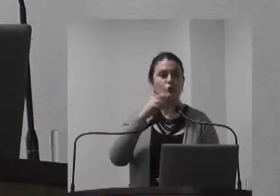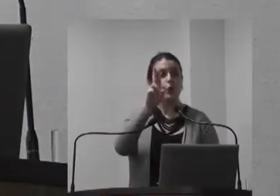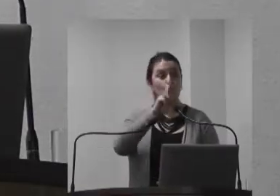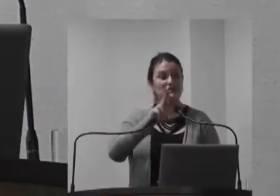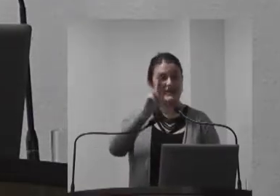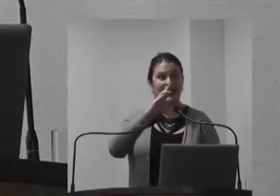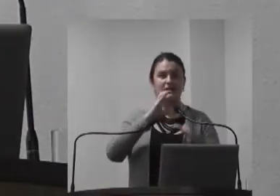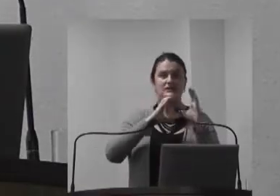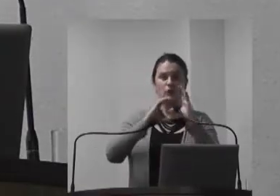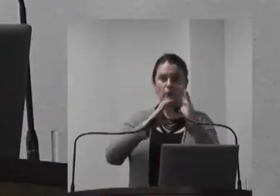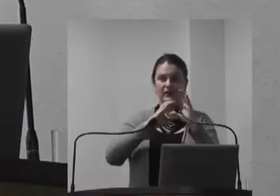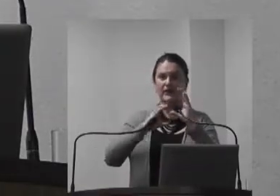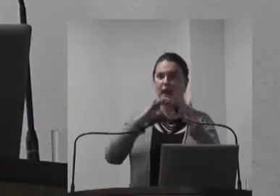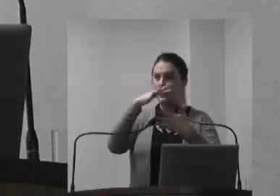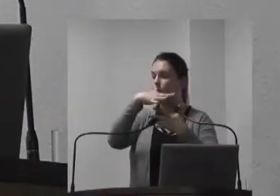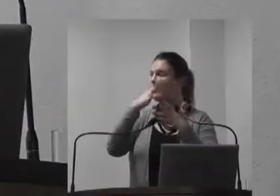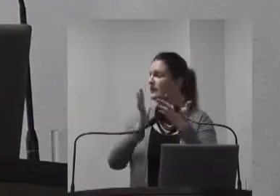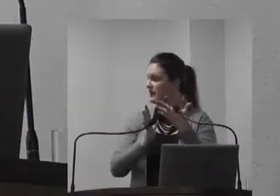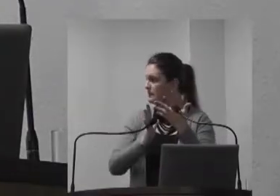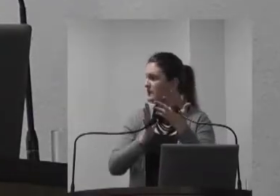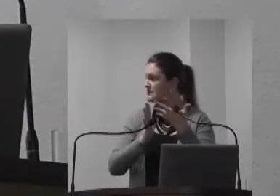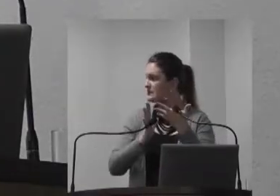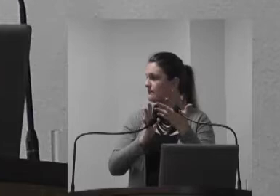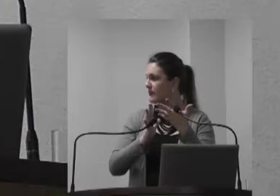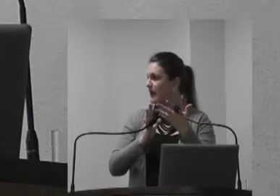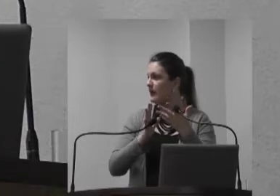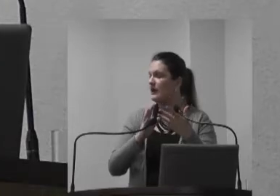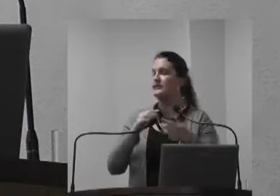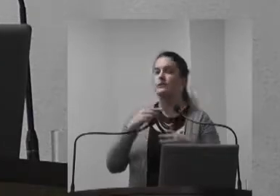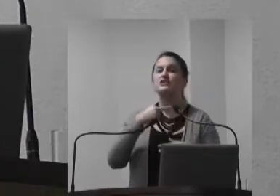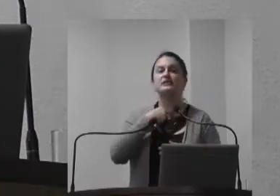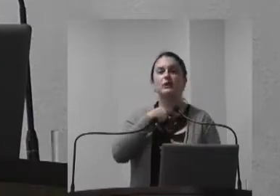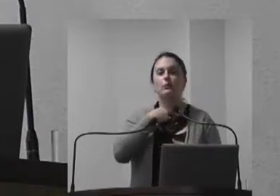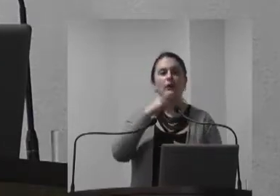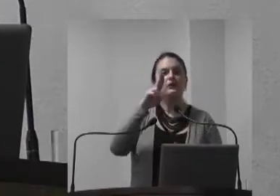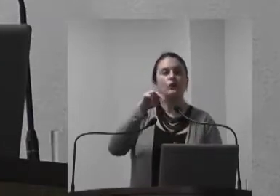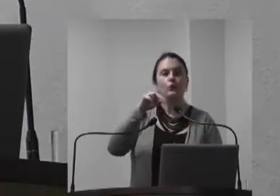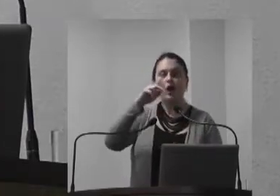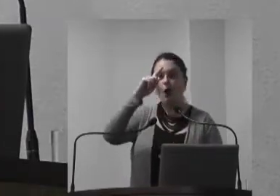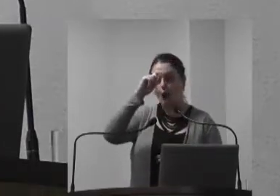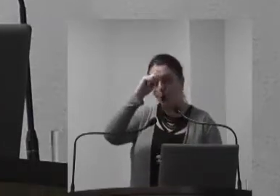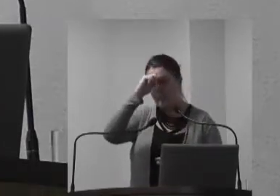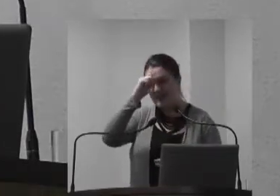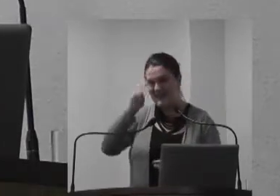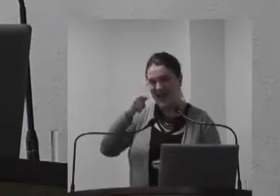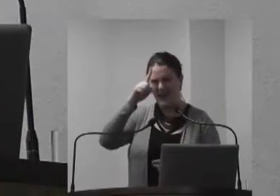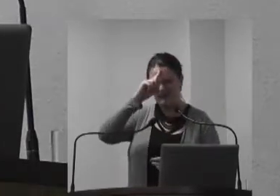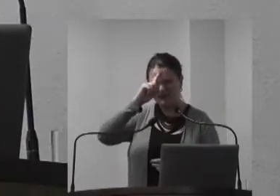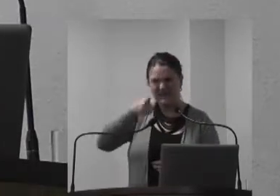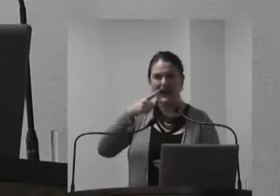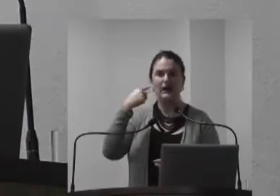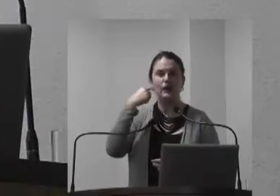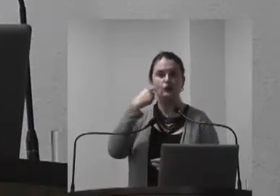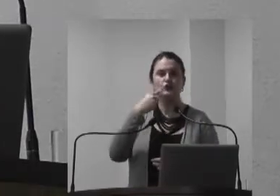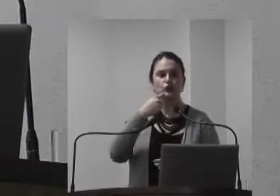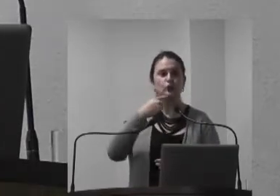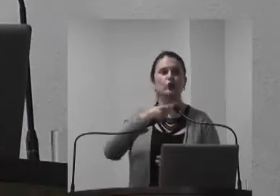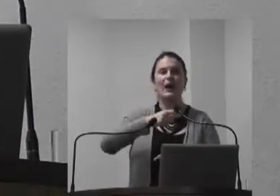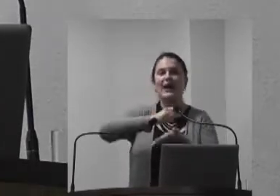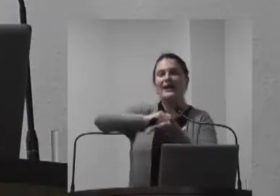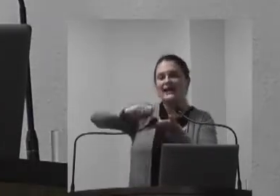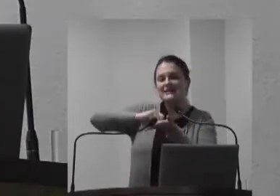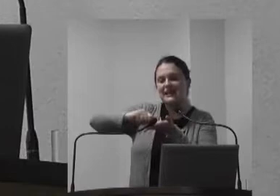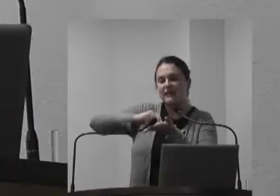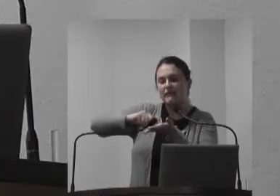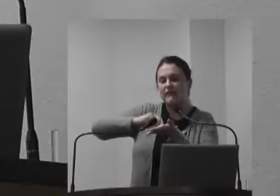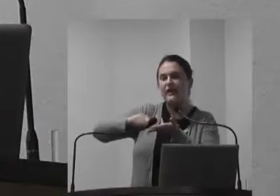do surdo usar e se comunicar com a Libras, né? Então, a gente não pode nunca obrigar, mandar um